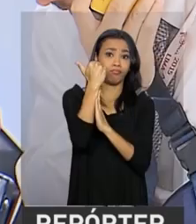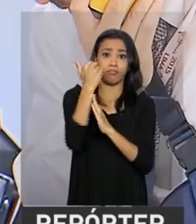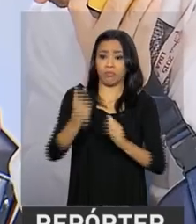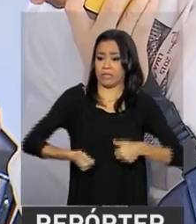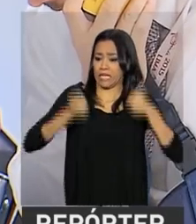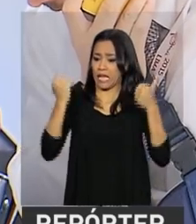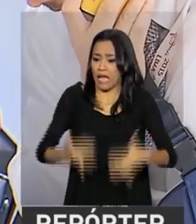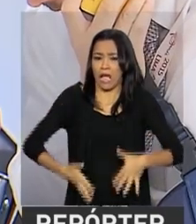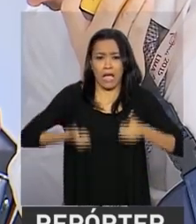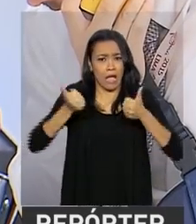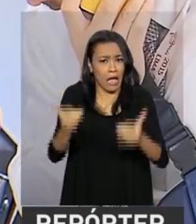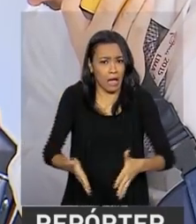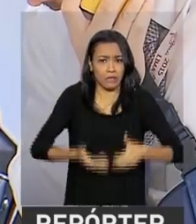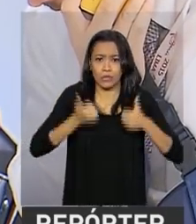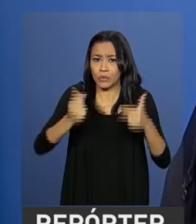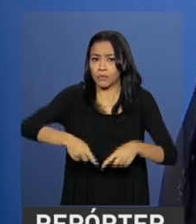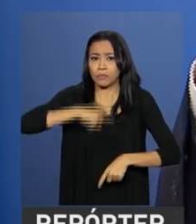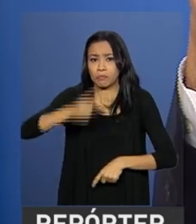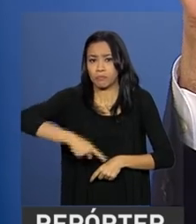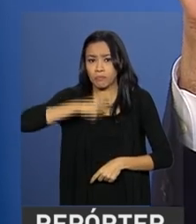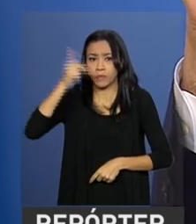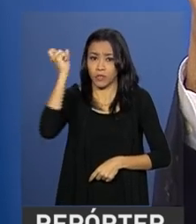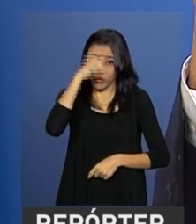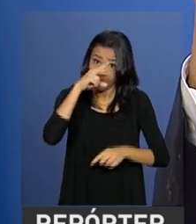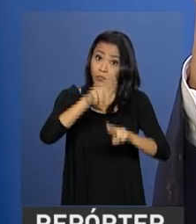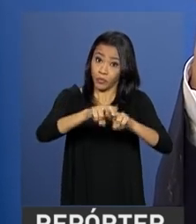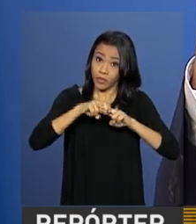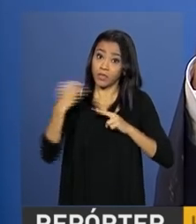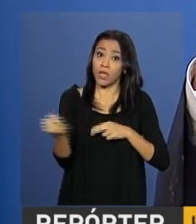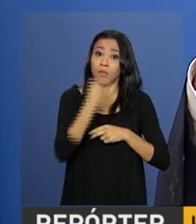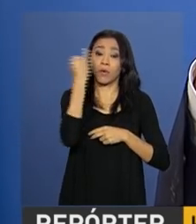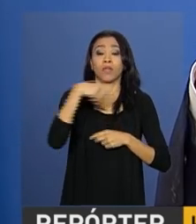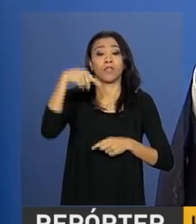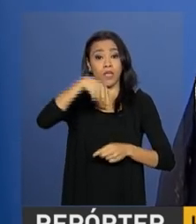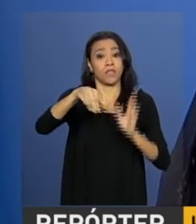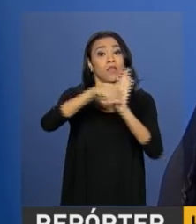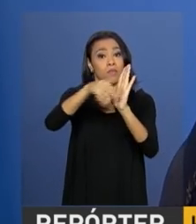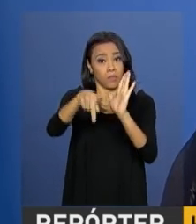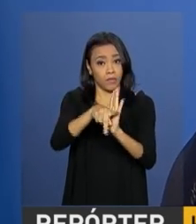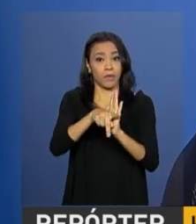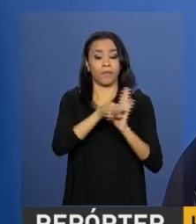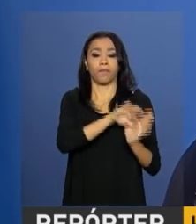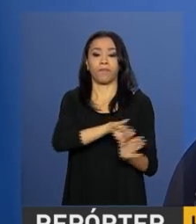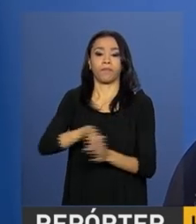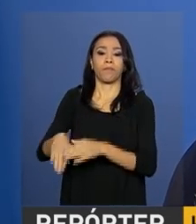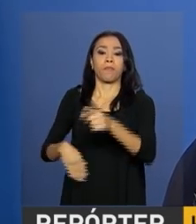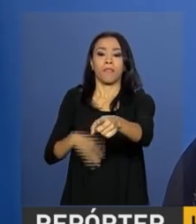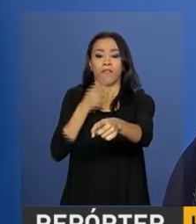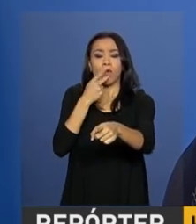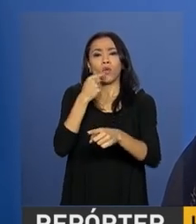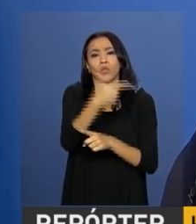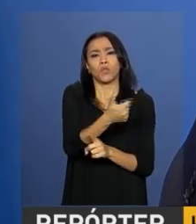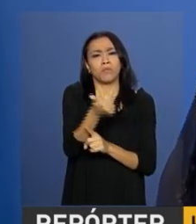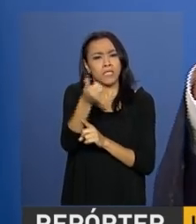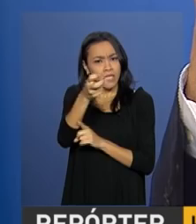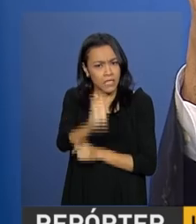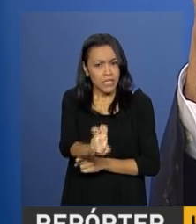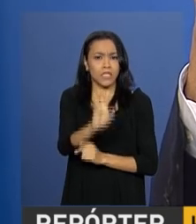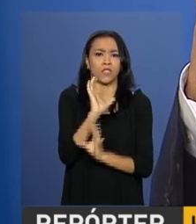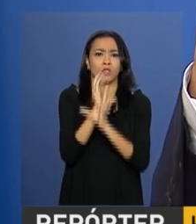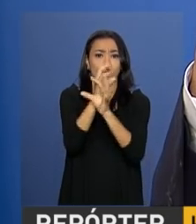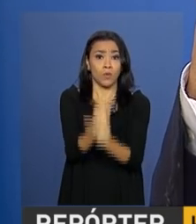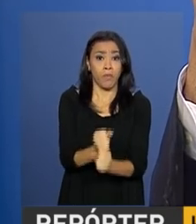por isso a necessidade da medida. De 2008 a 2015, a despesa